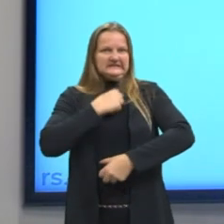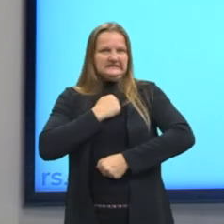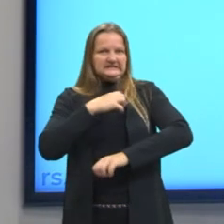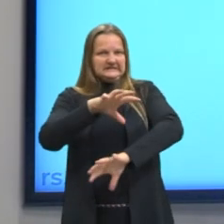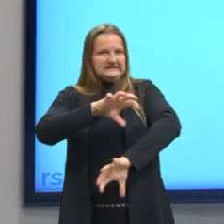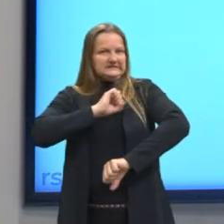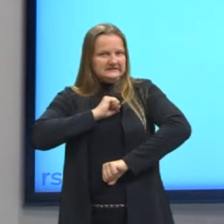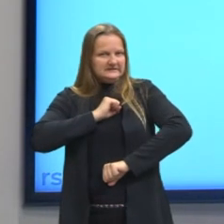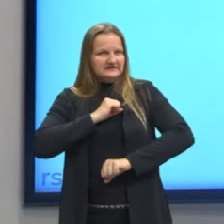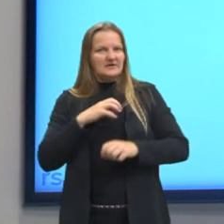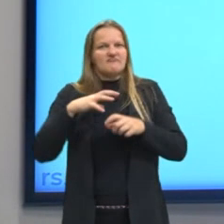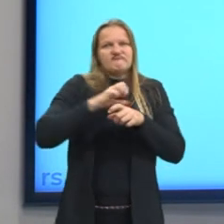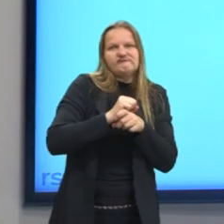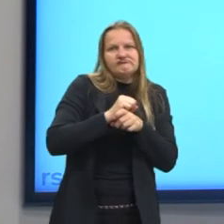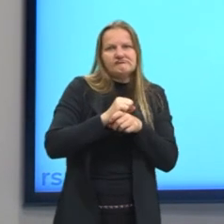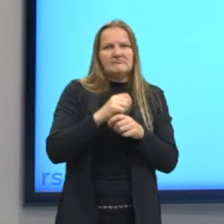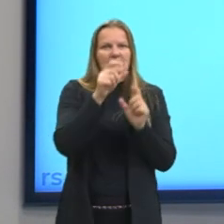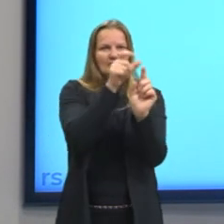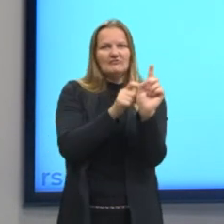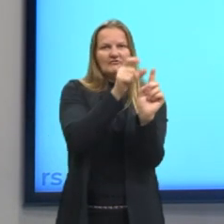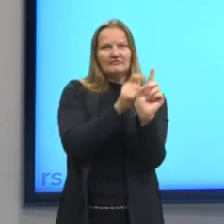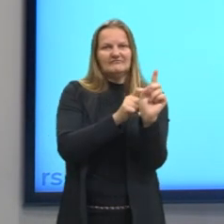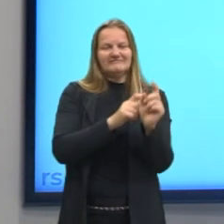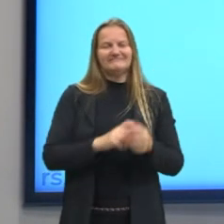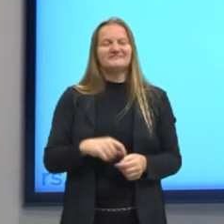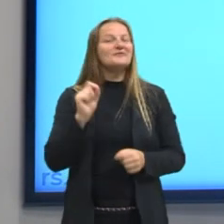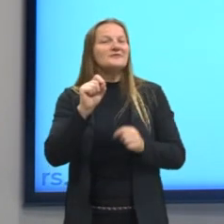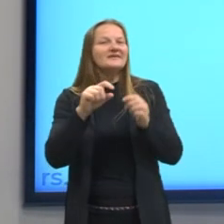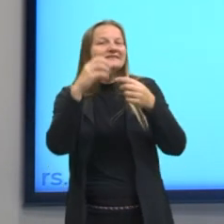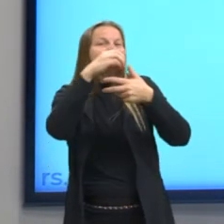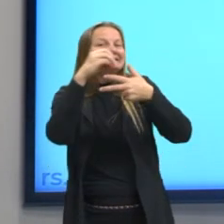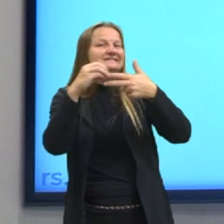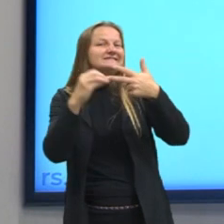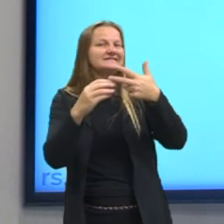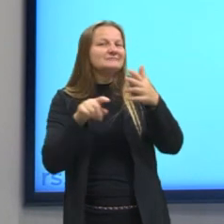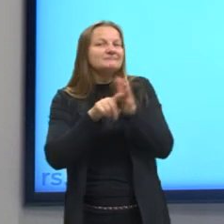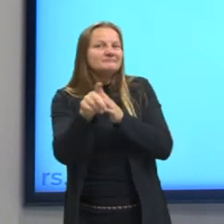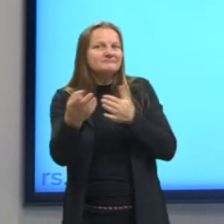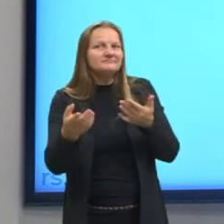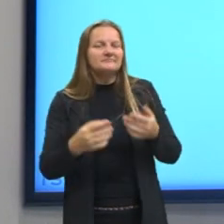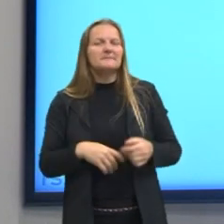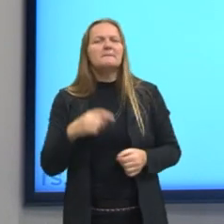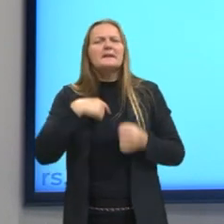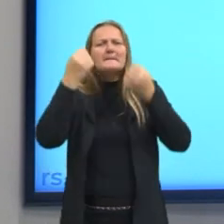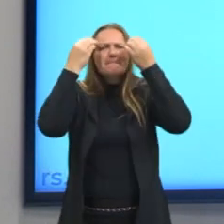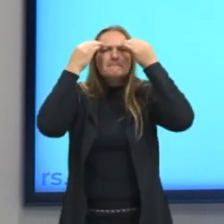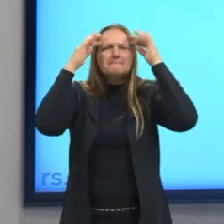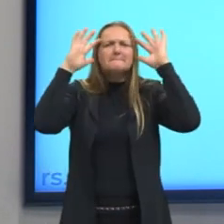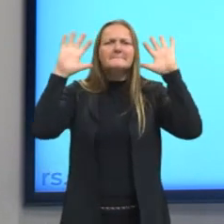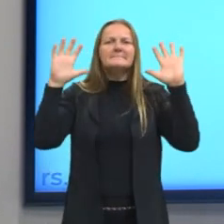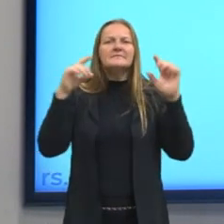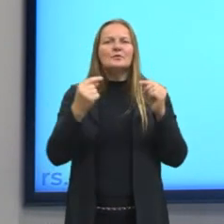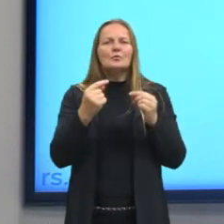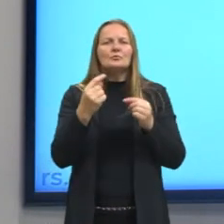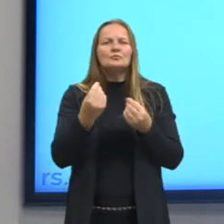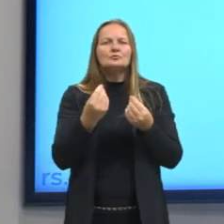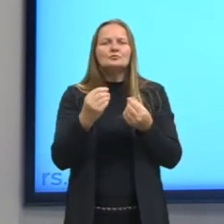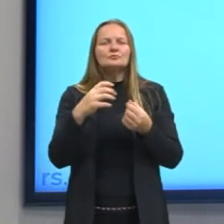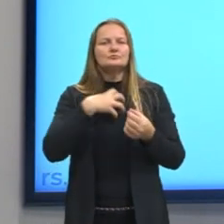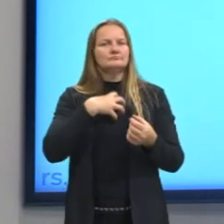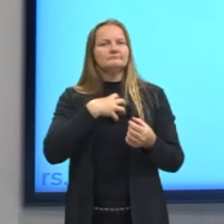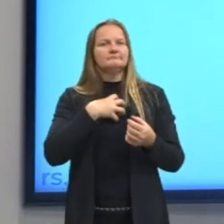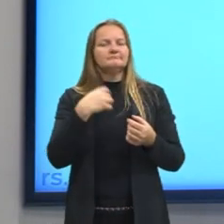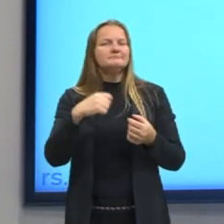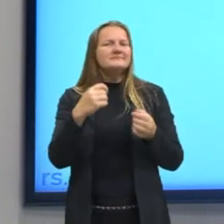infectado O que que a questão nos pede para entender o trecho como uma unidade de sentido